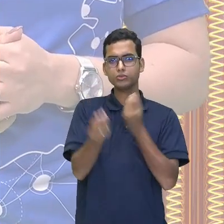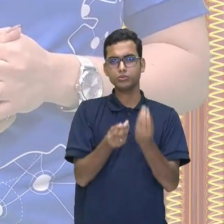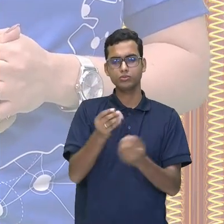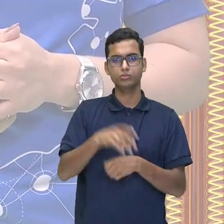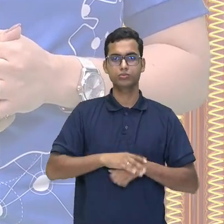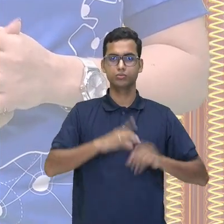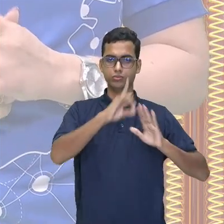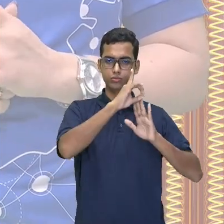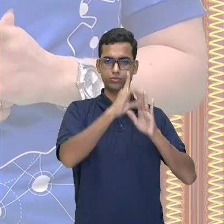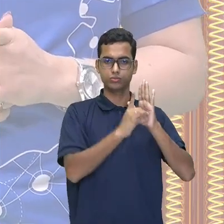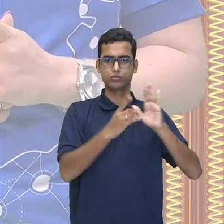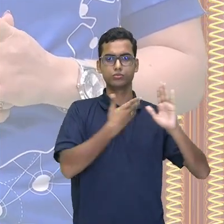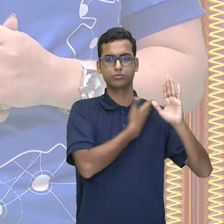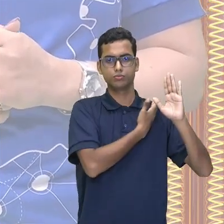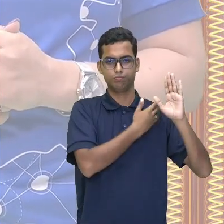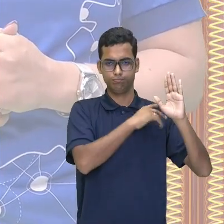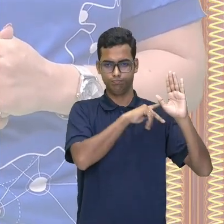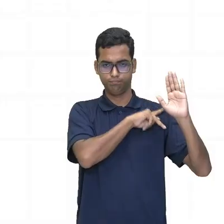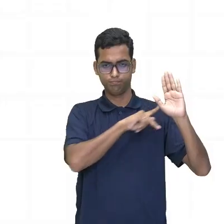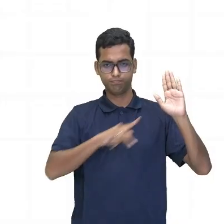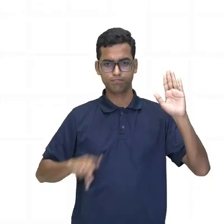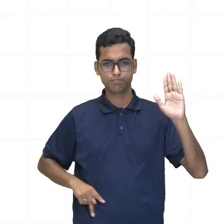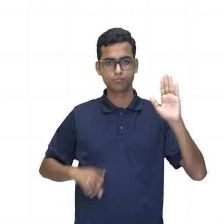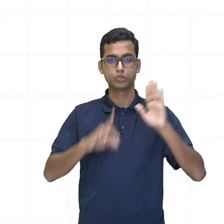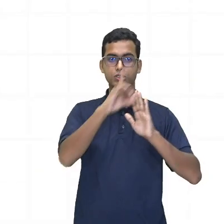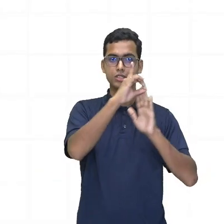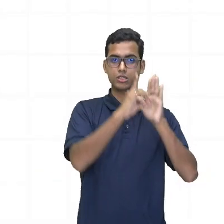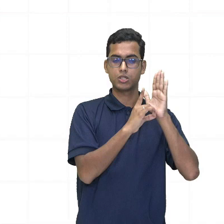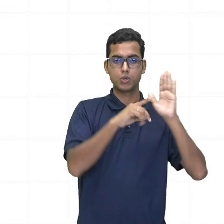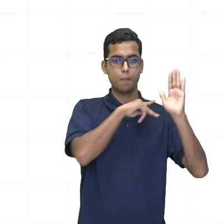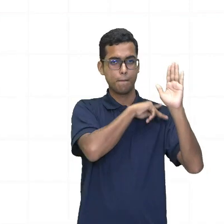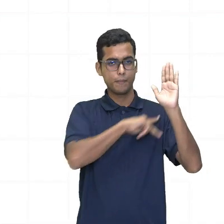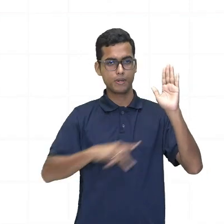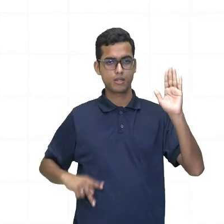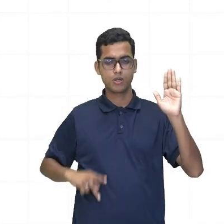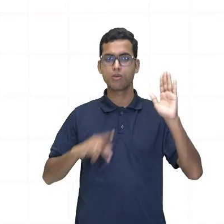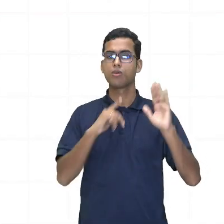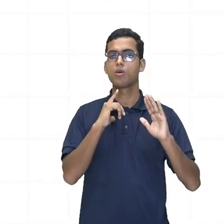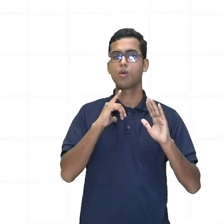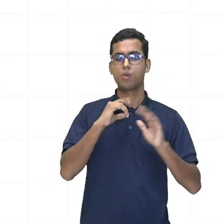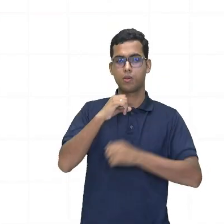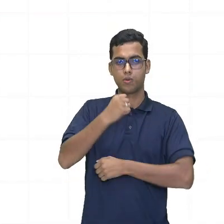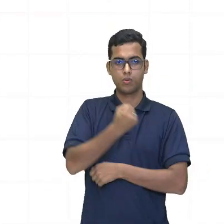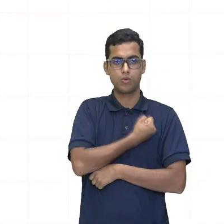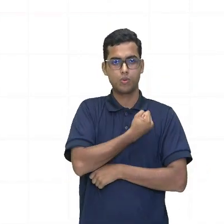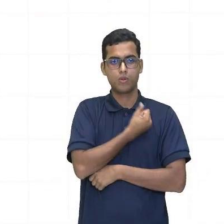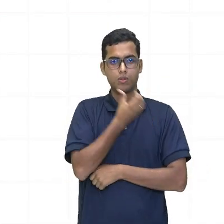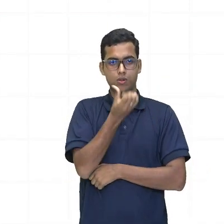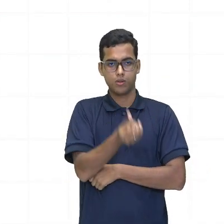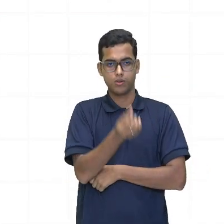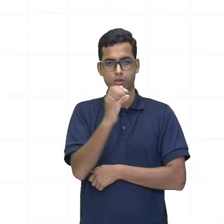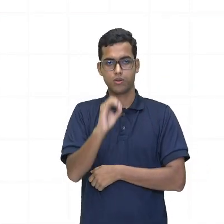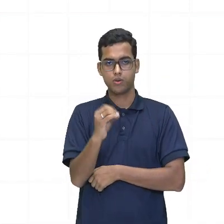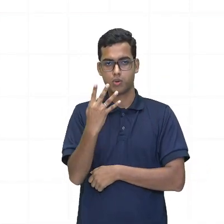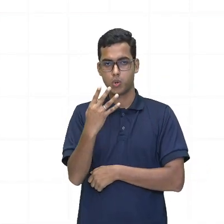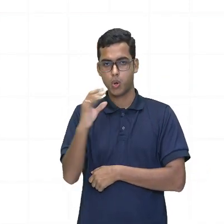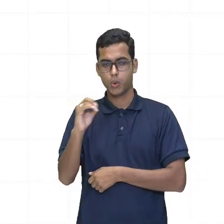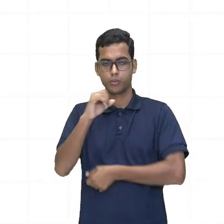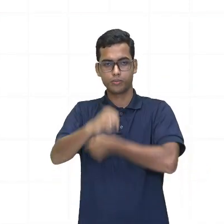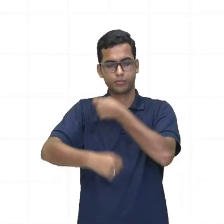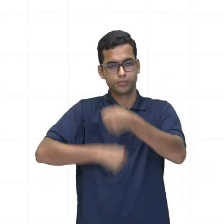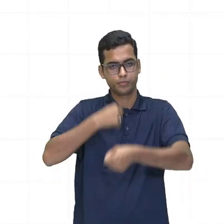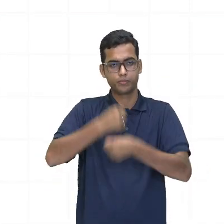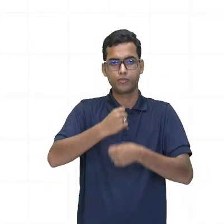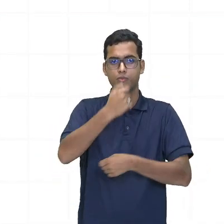decreto presidencial, olhem, acompanha aí comigo na tela, decreto presidencial número 6040 de